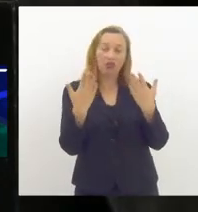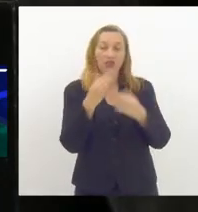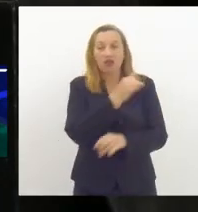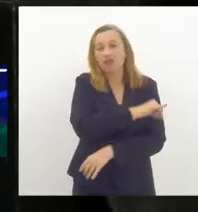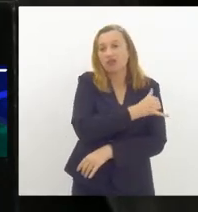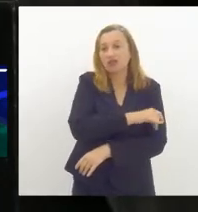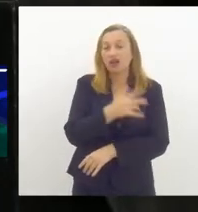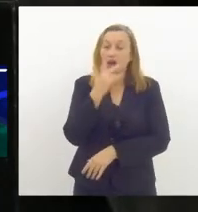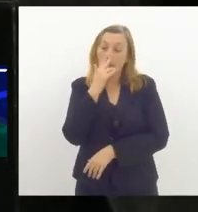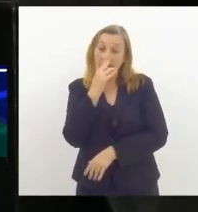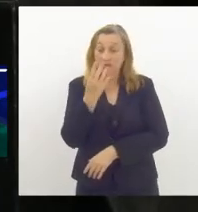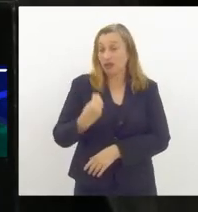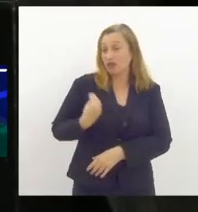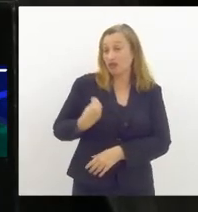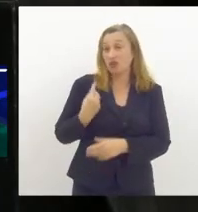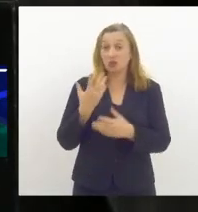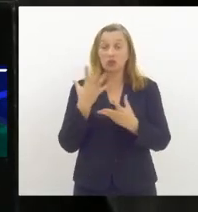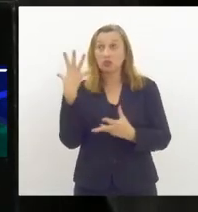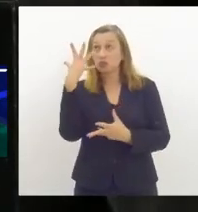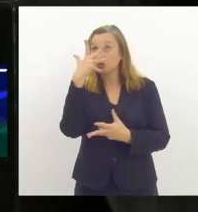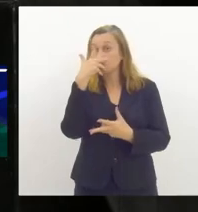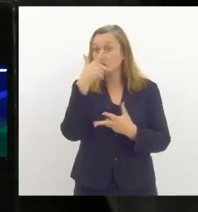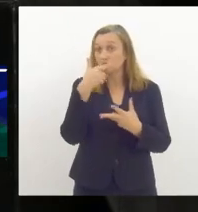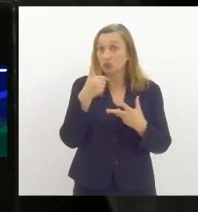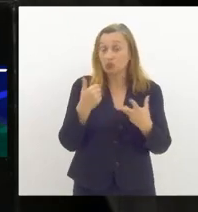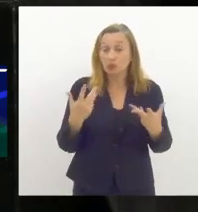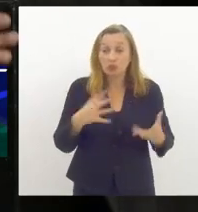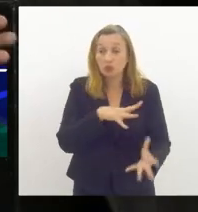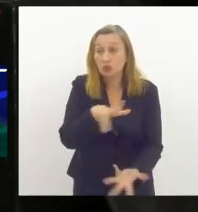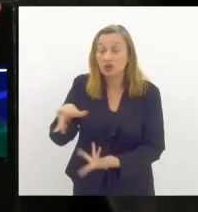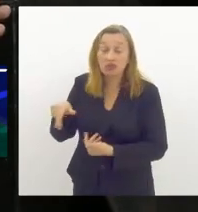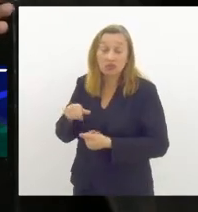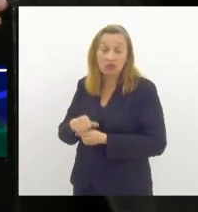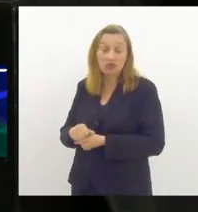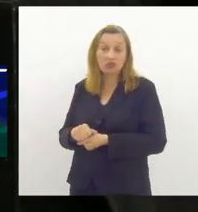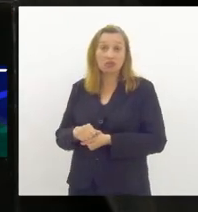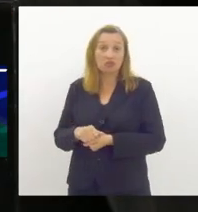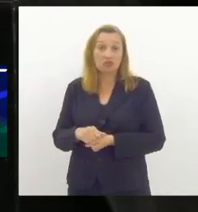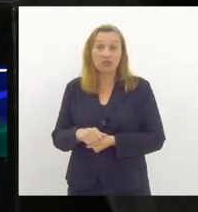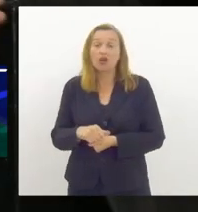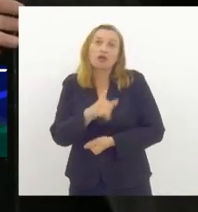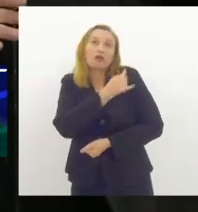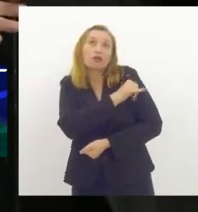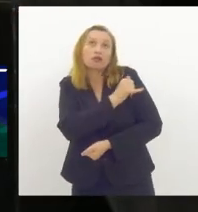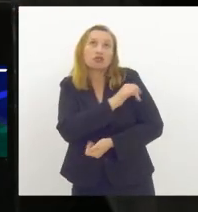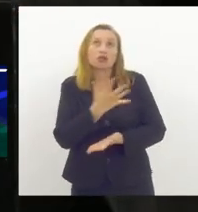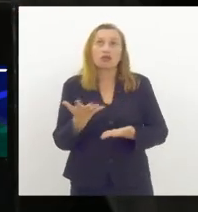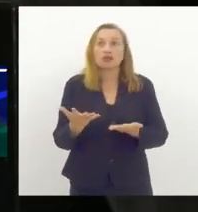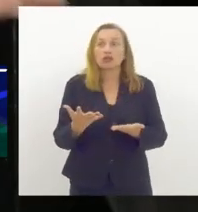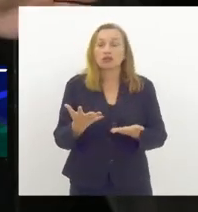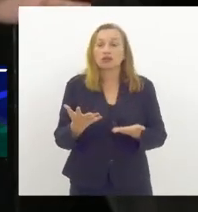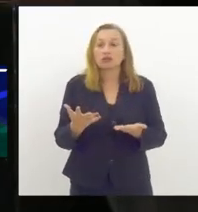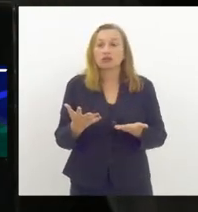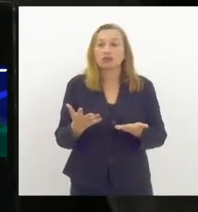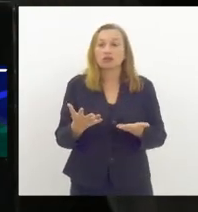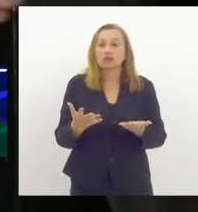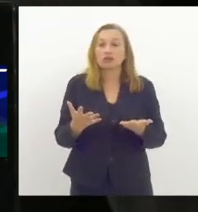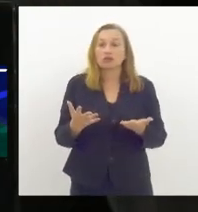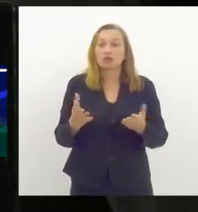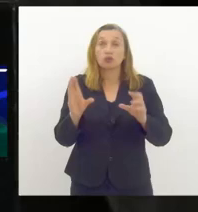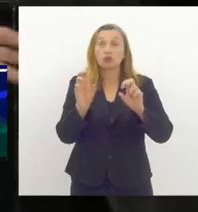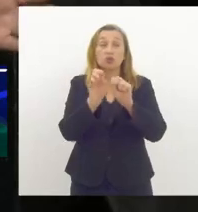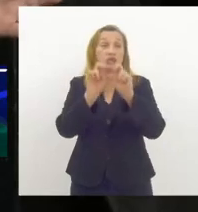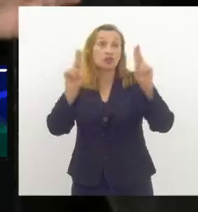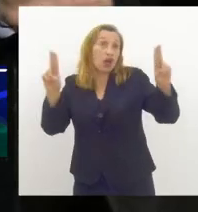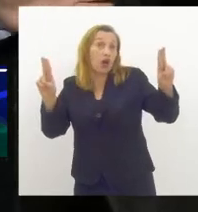Rio de Janeiro como se estivesse vivendo no mundo de Nárnia consciência vivendo no mundo de Nárnia como se o Rio de Janeiro fosse ante-sala do céu